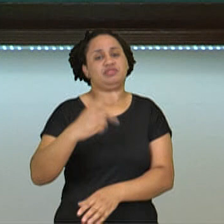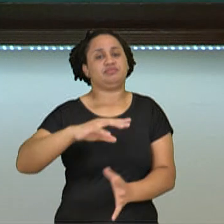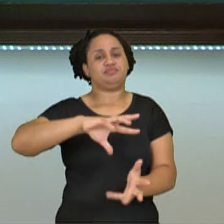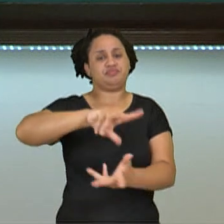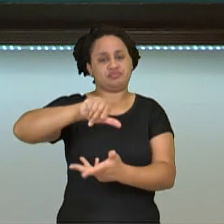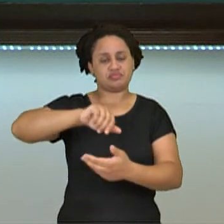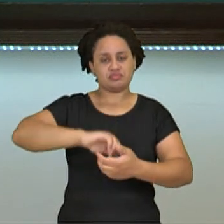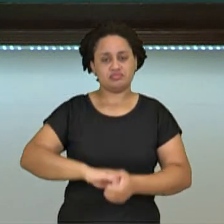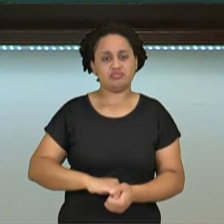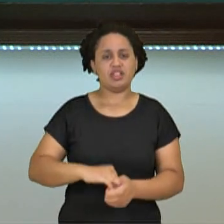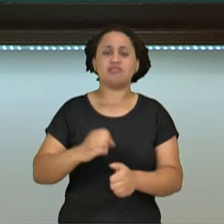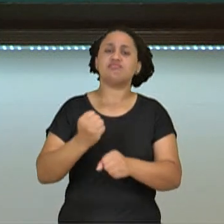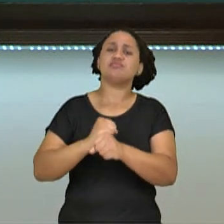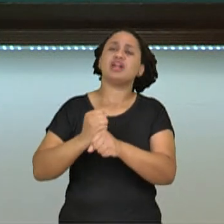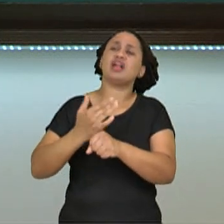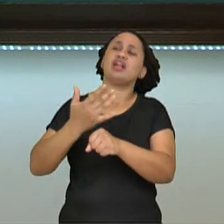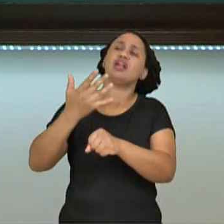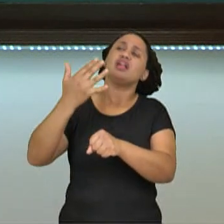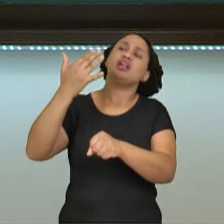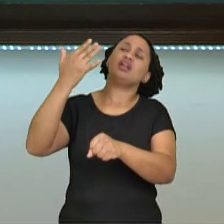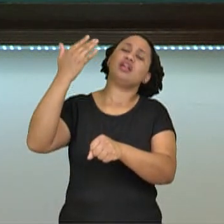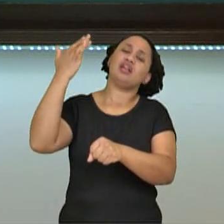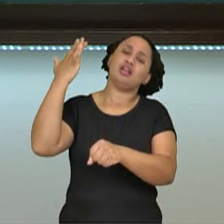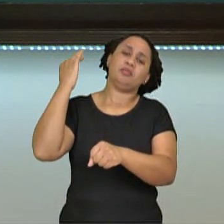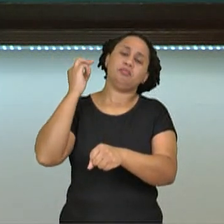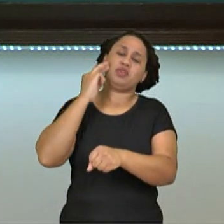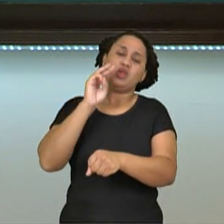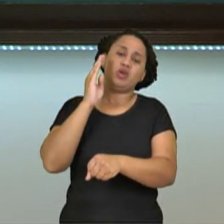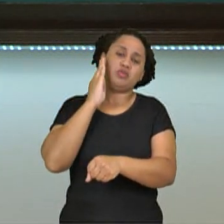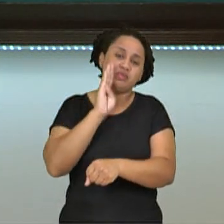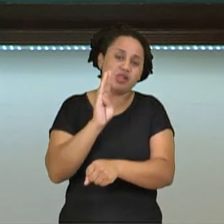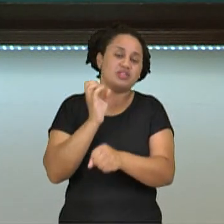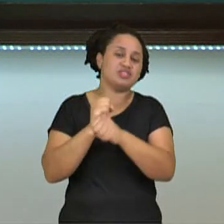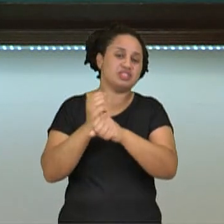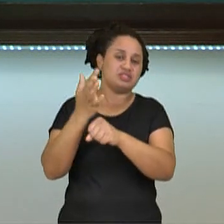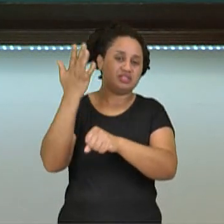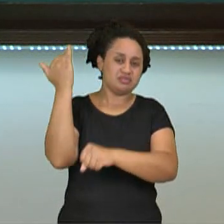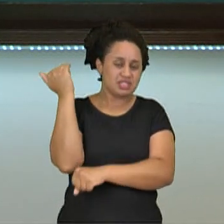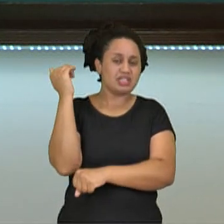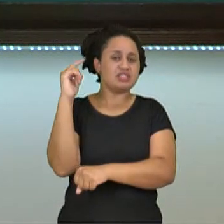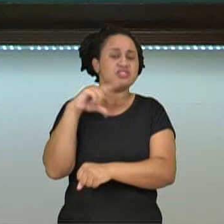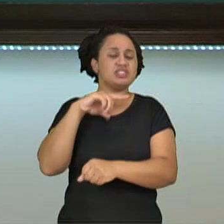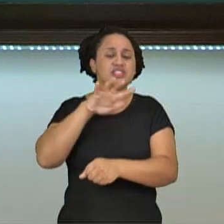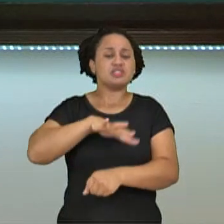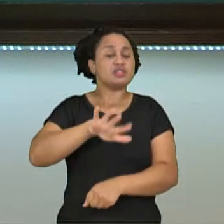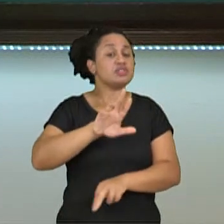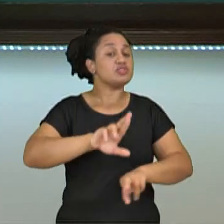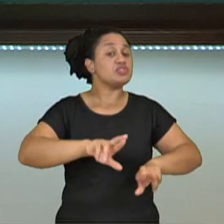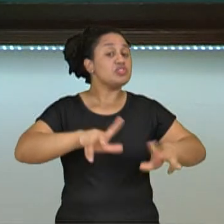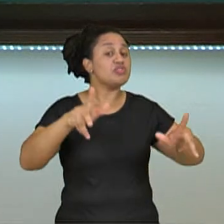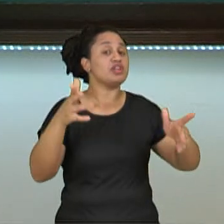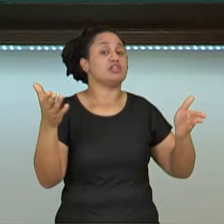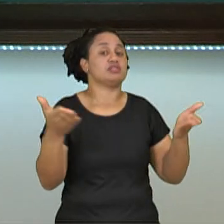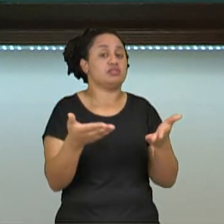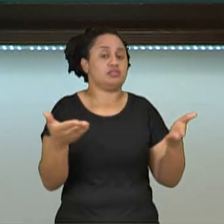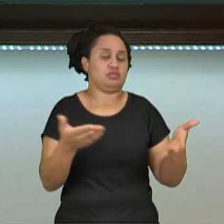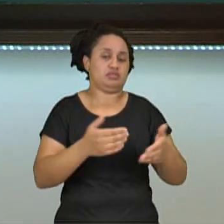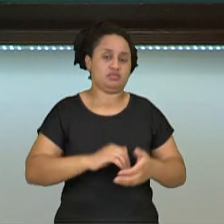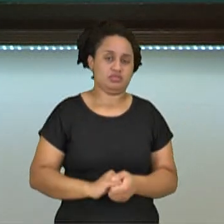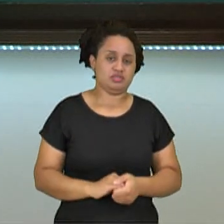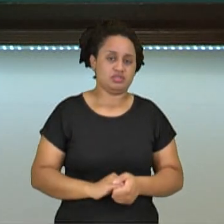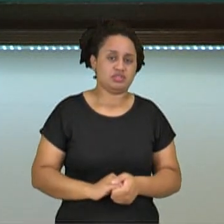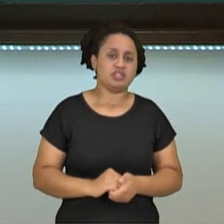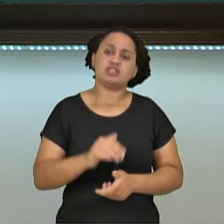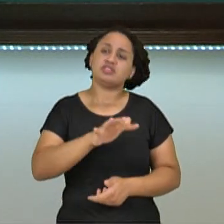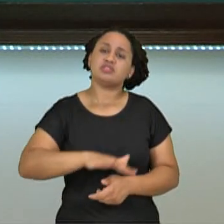planeta. Há muitos e muitos e muitos milhões de anos atrás que tinham condições adversas, ou seja, condições que